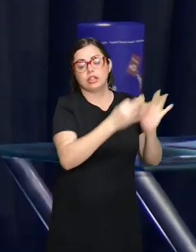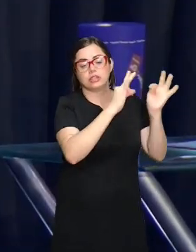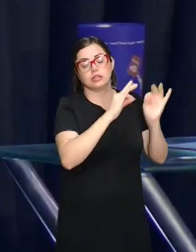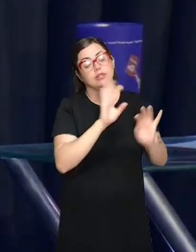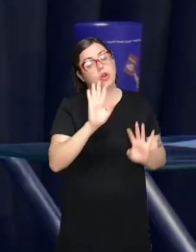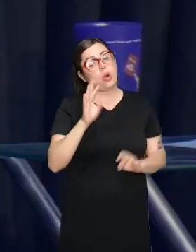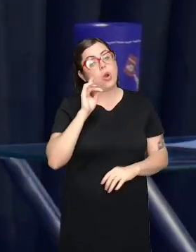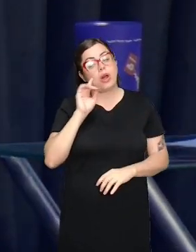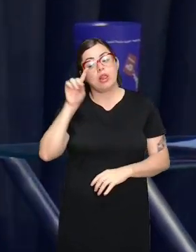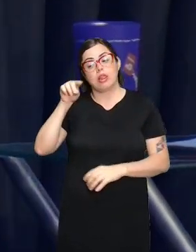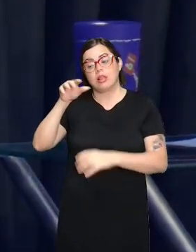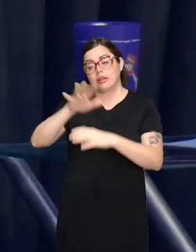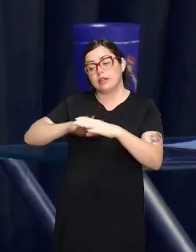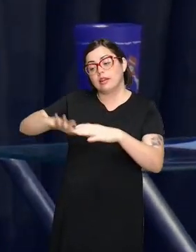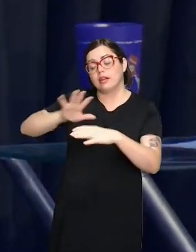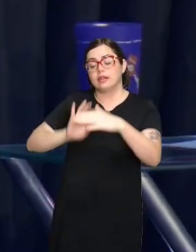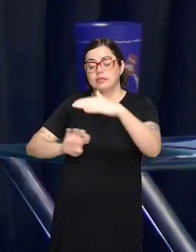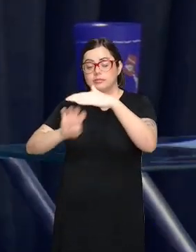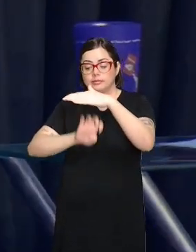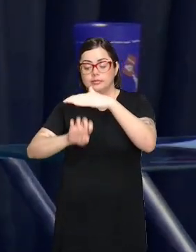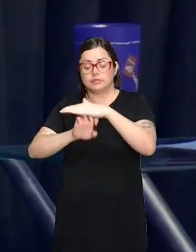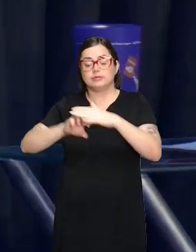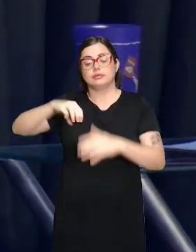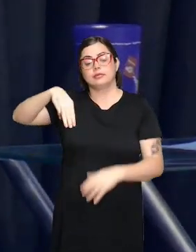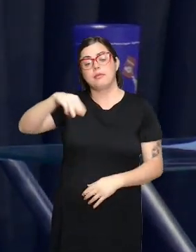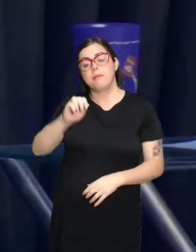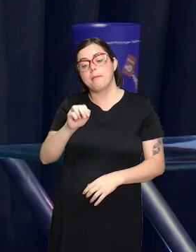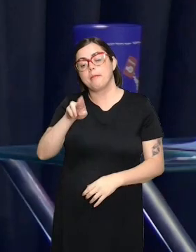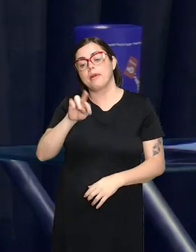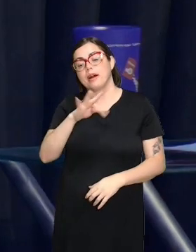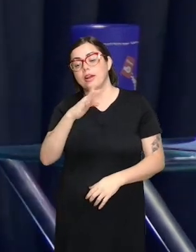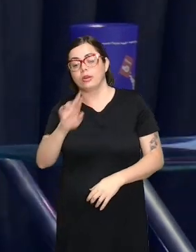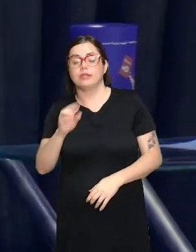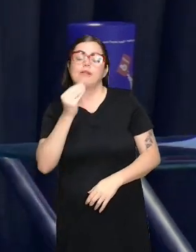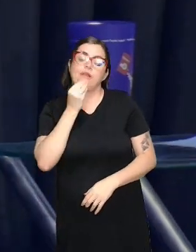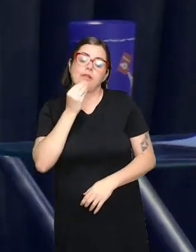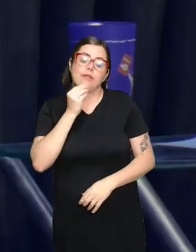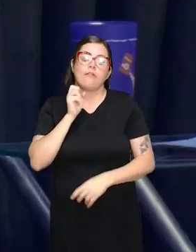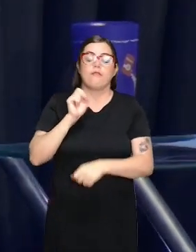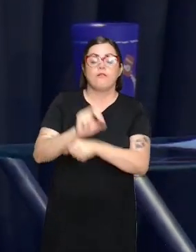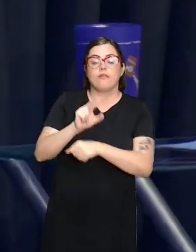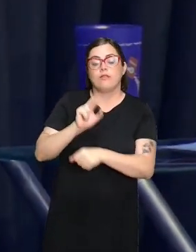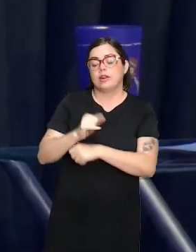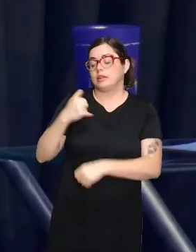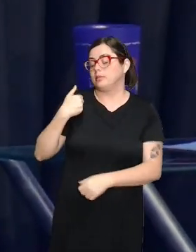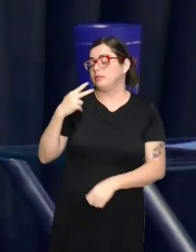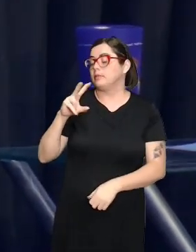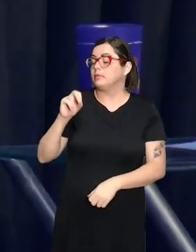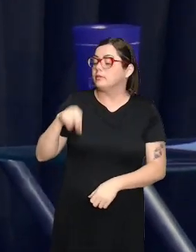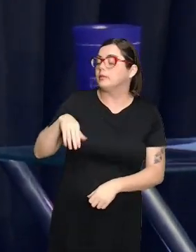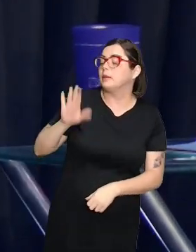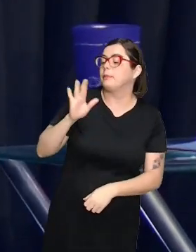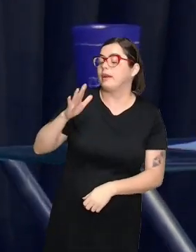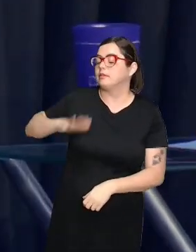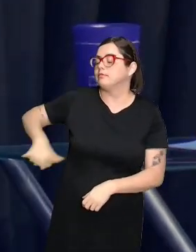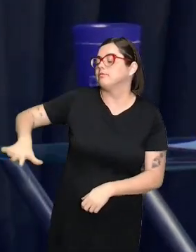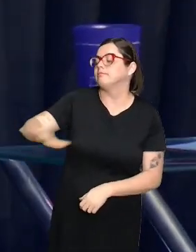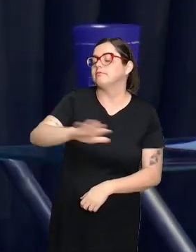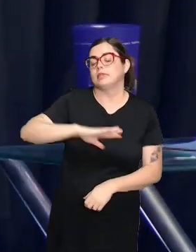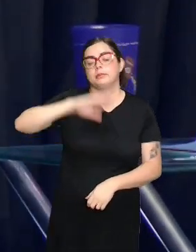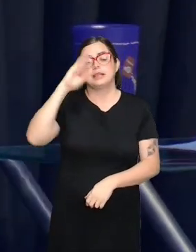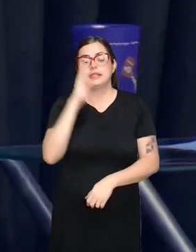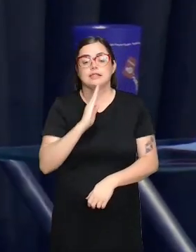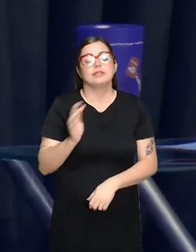que trabalha com oportunidades para 50+, vagas para 50+, de empresas do Brasil inteiro, a gente percebe que já existe